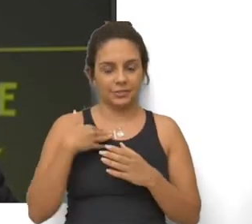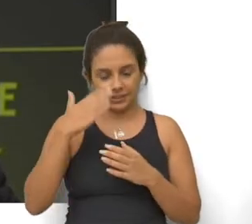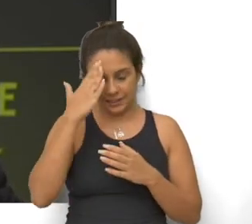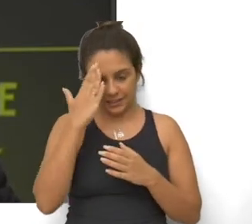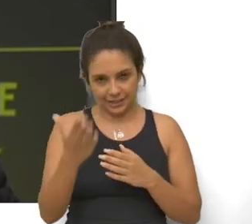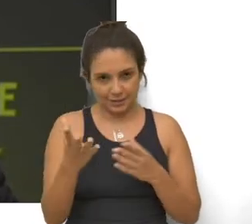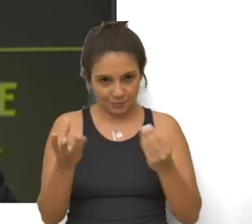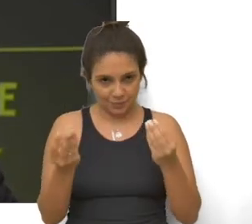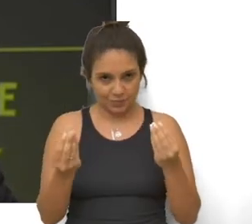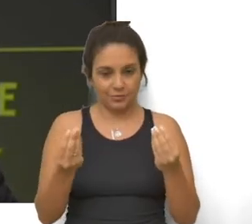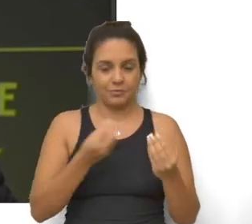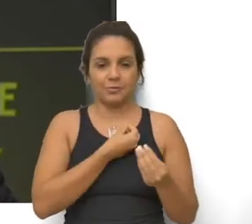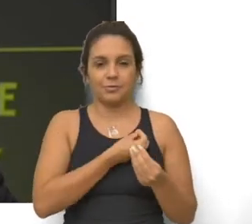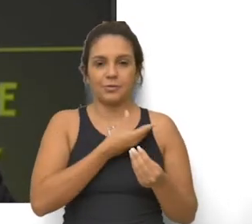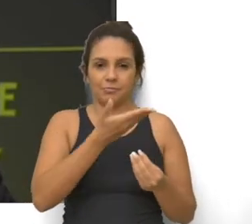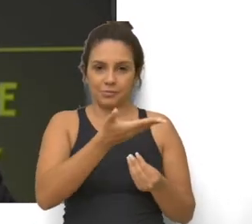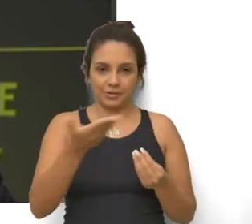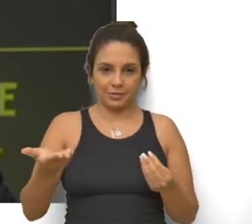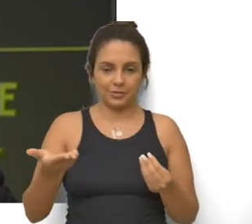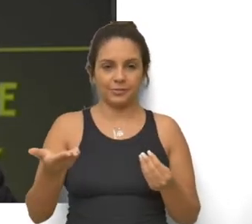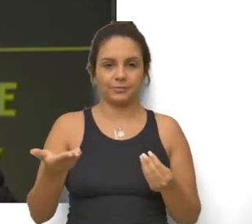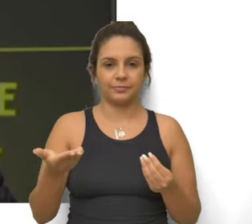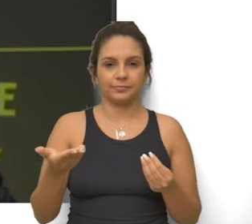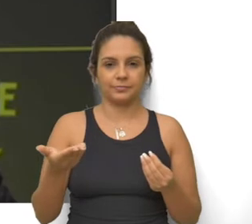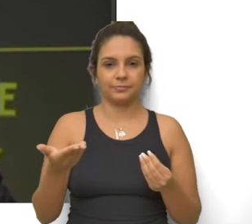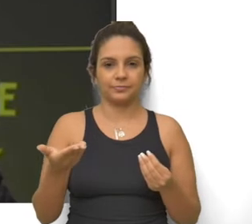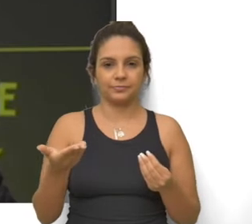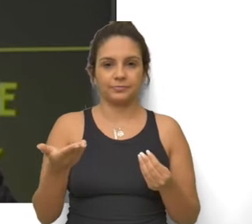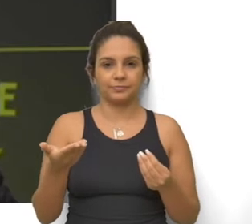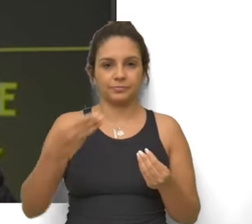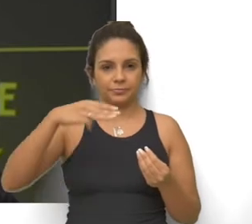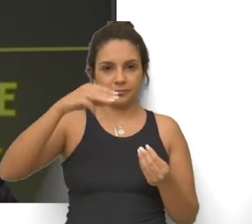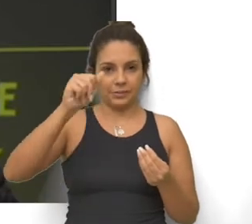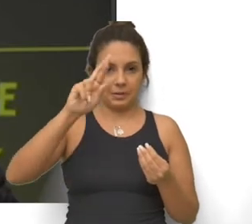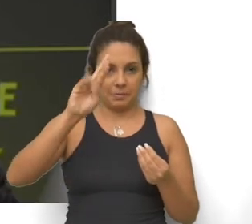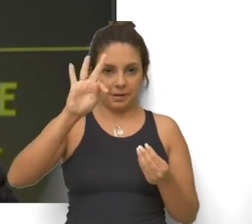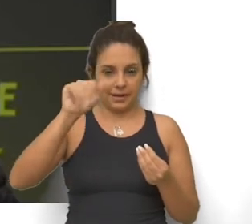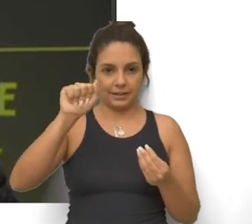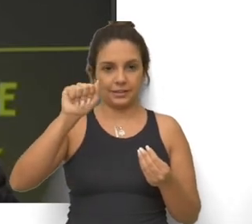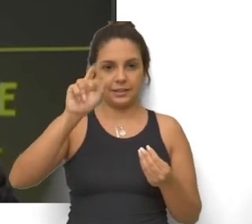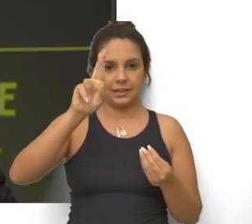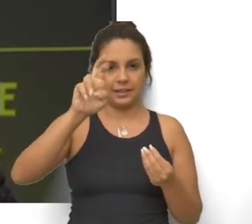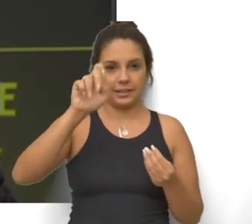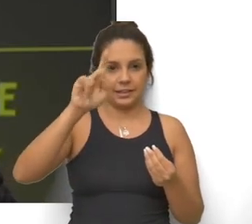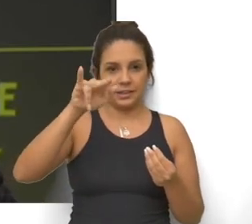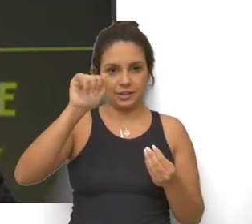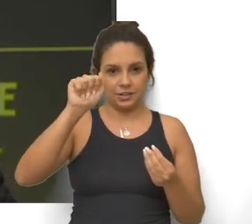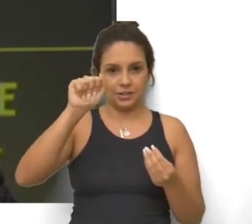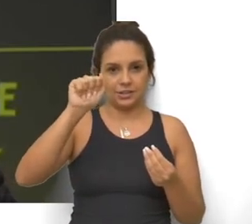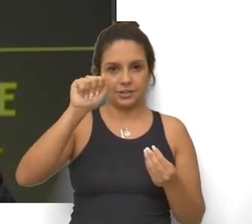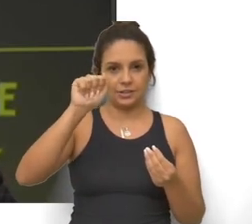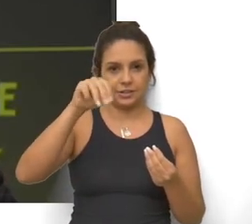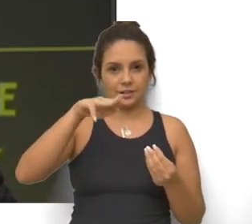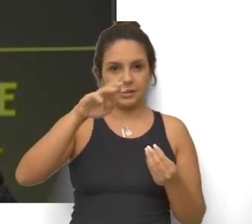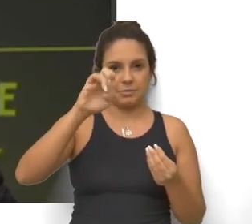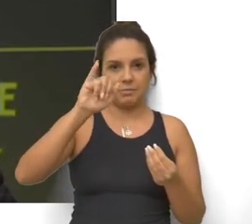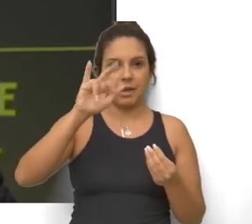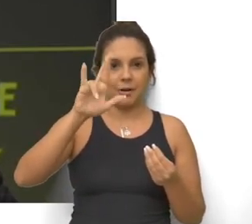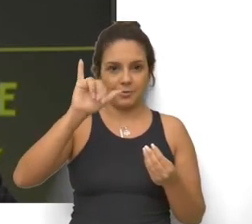agradeço muito a presença. Eu queria colocar no ar Marta Góes, Regina Braga e Mary